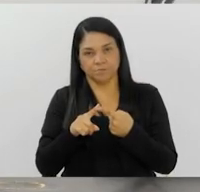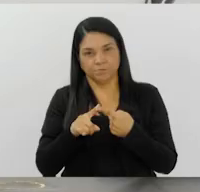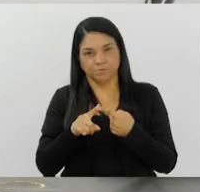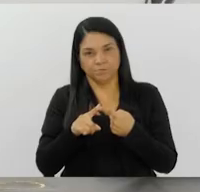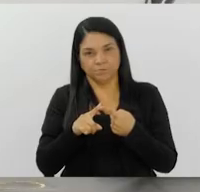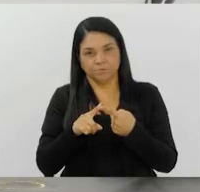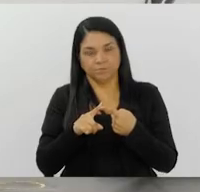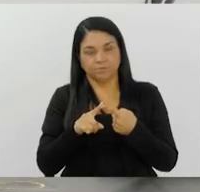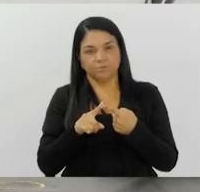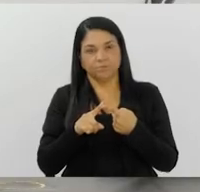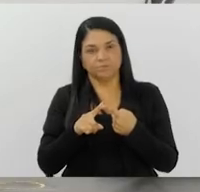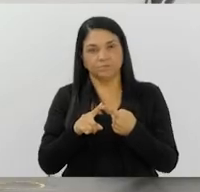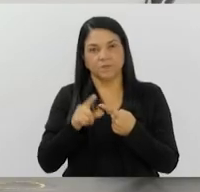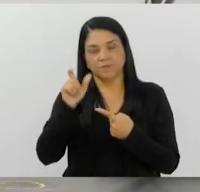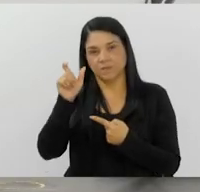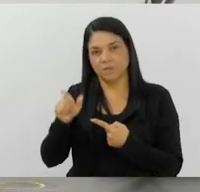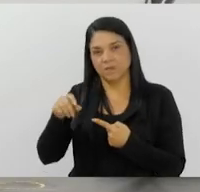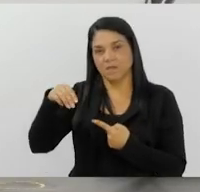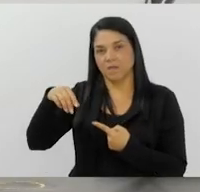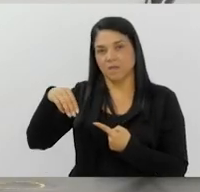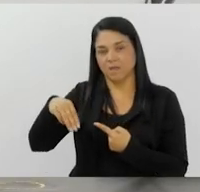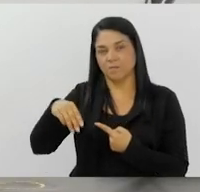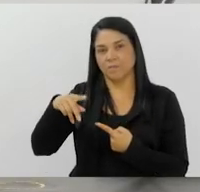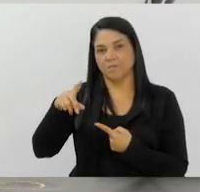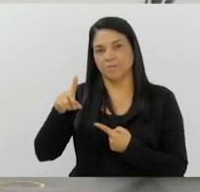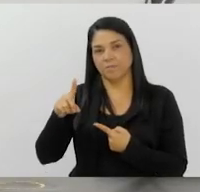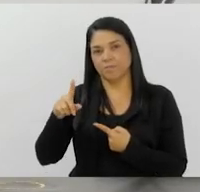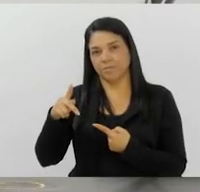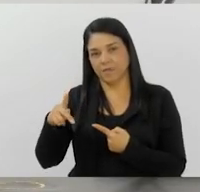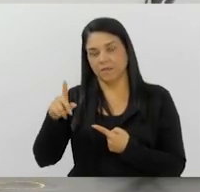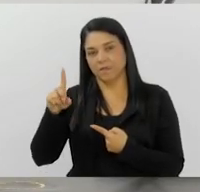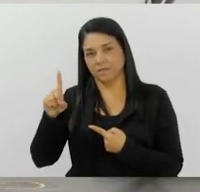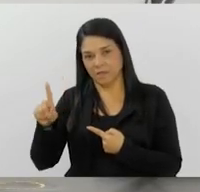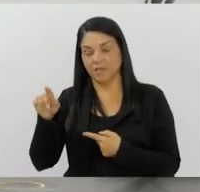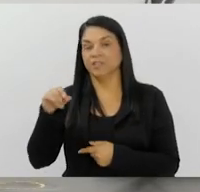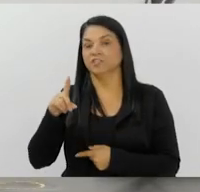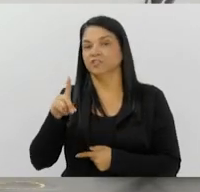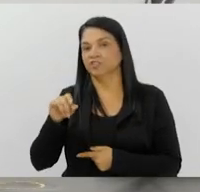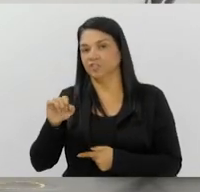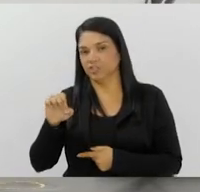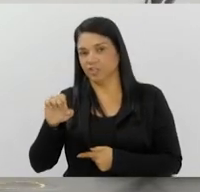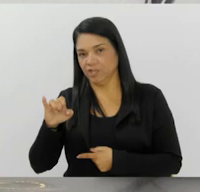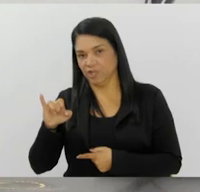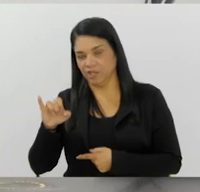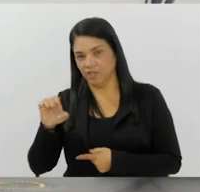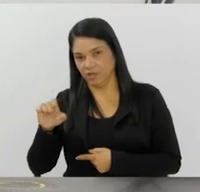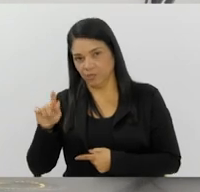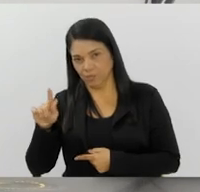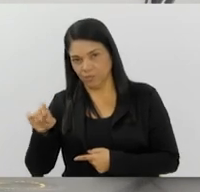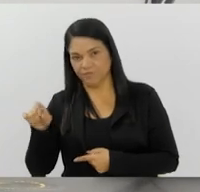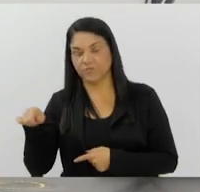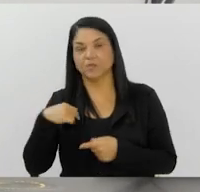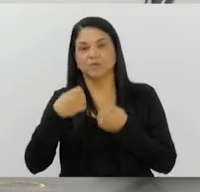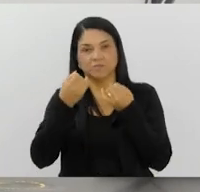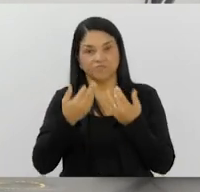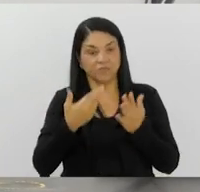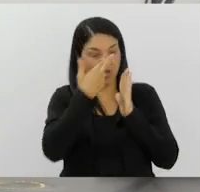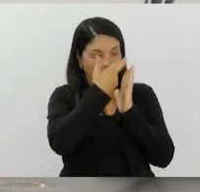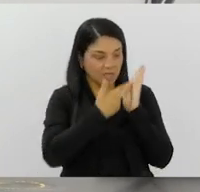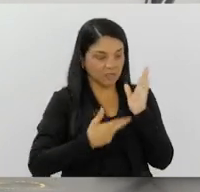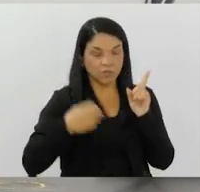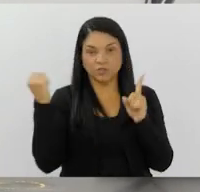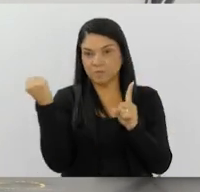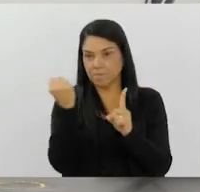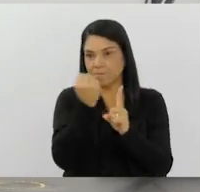a a pessoa do da npd Diogo Diego Diego trouxe e que é a questão do relatório de impacto